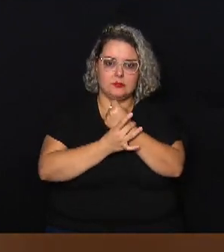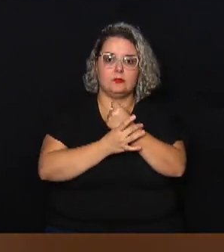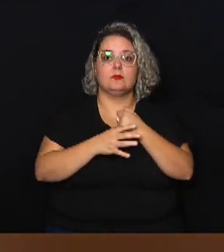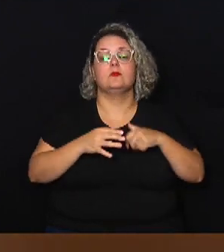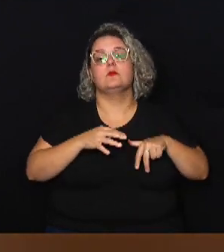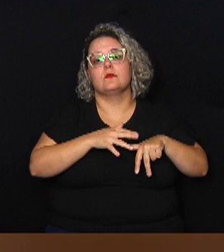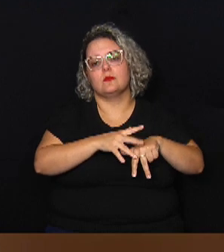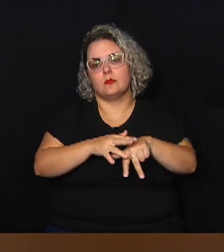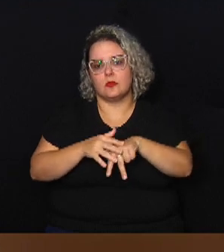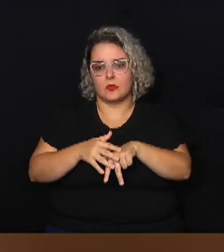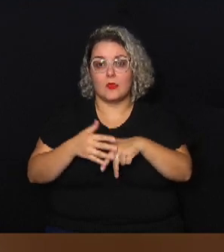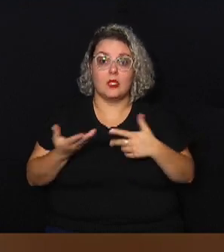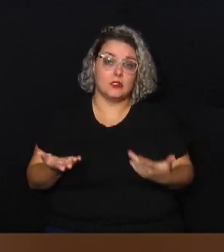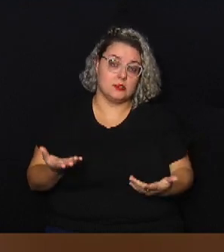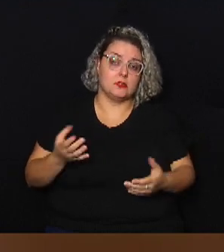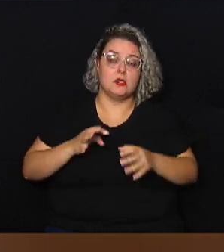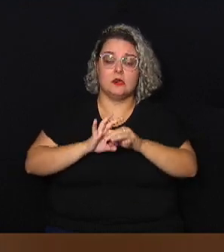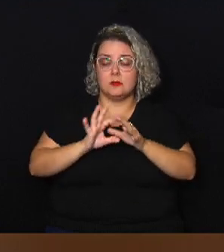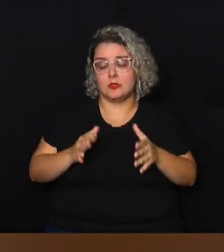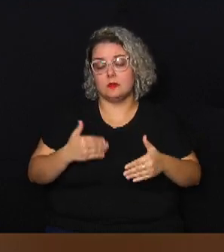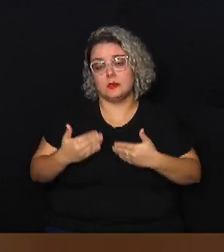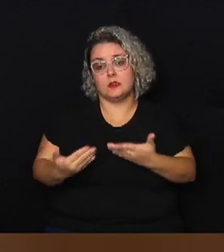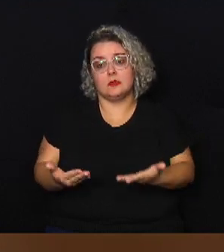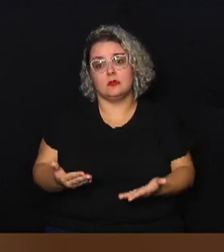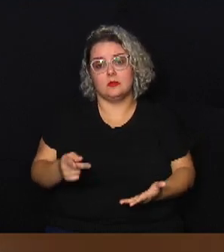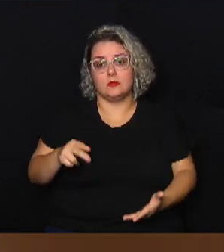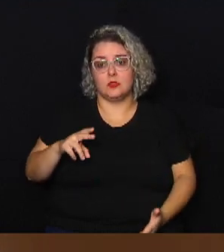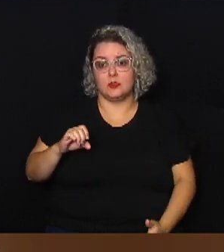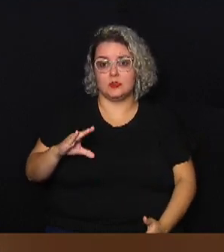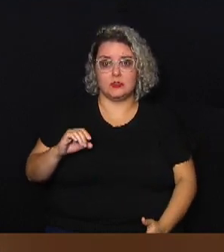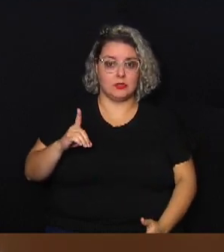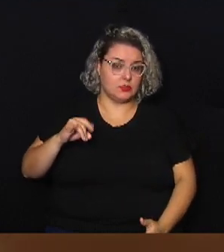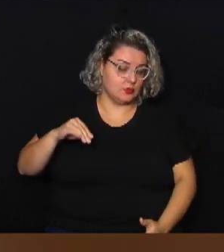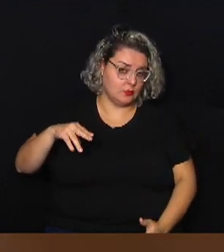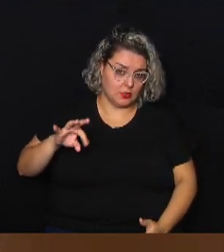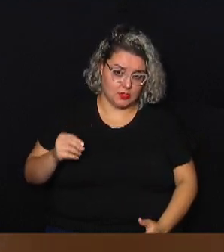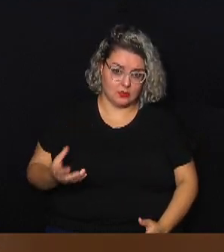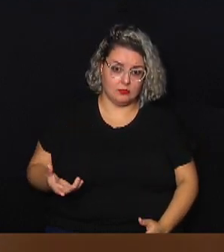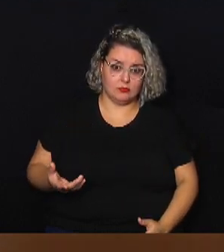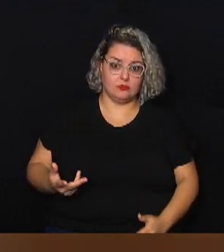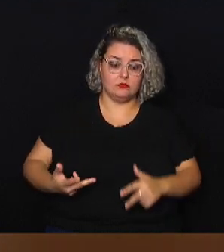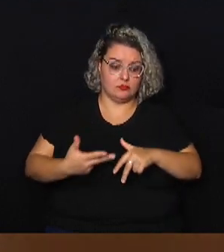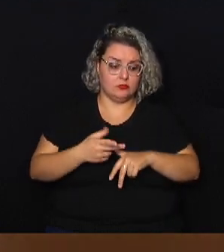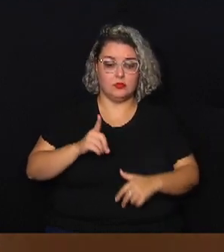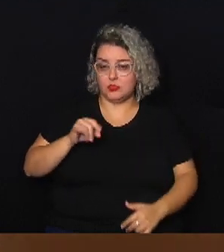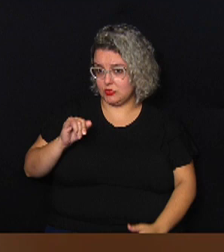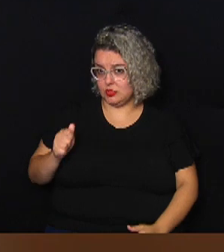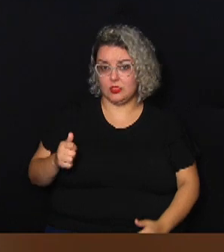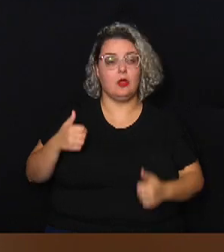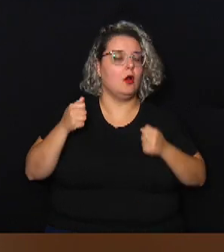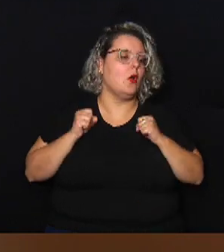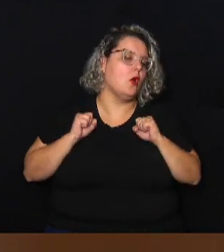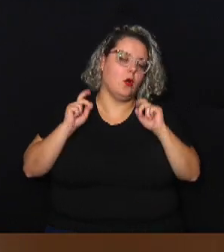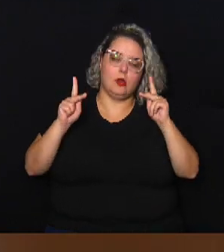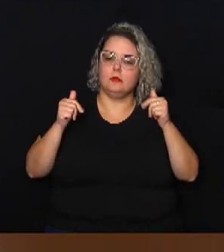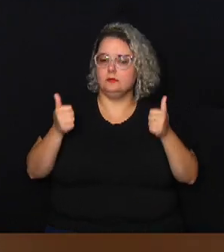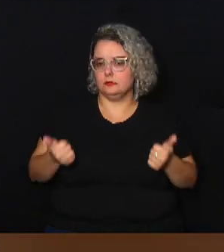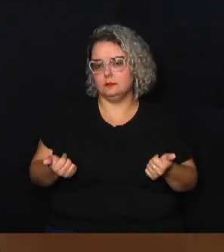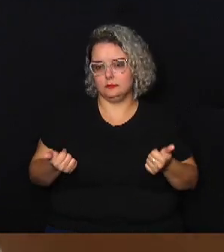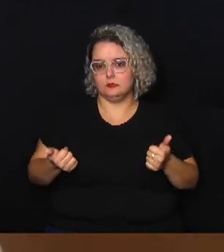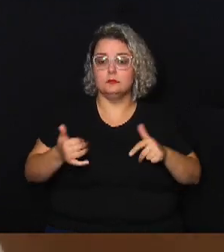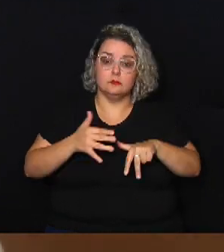se ele está liberado para fazer procedimentos hospitalares de internação dia, ok. Se o paciente tiver